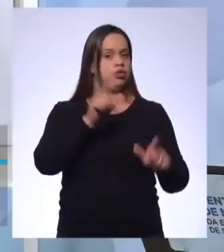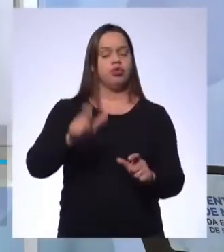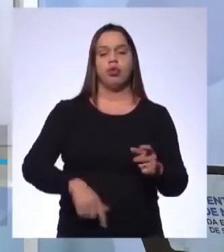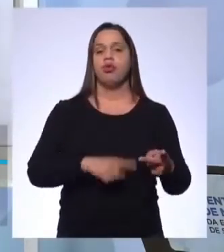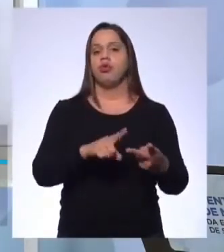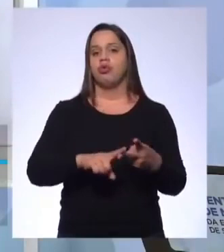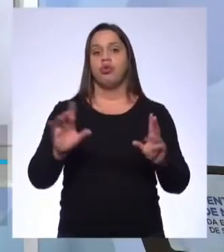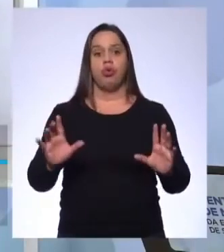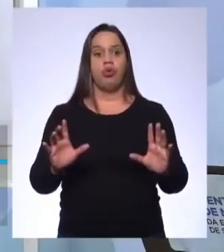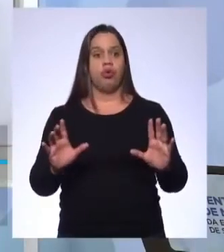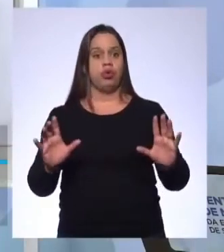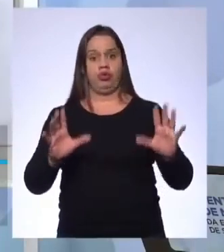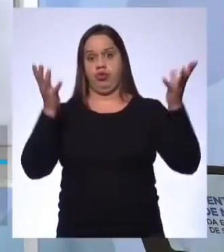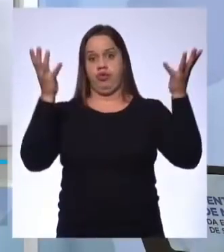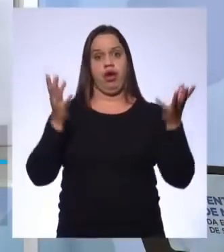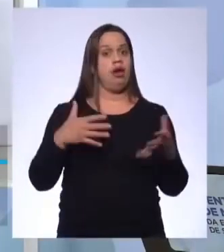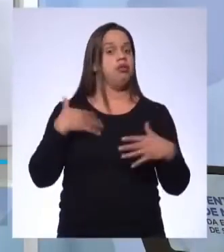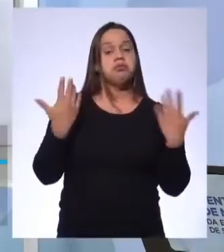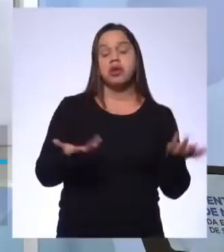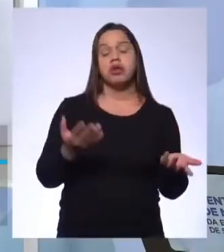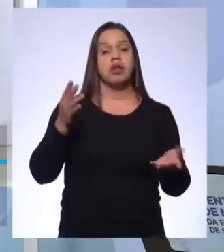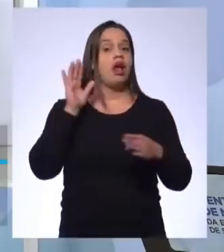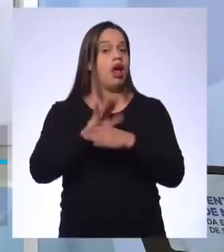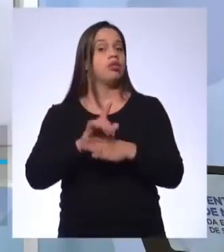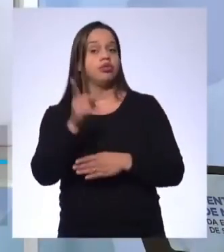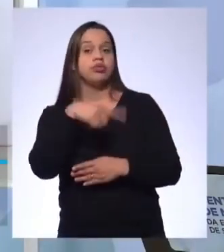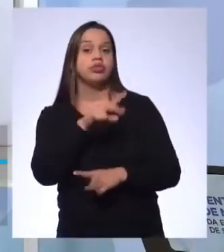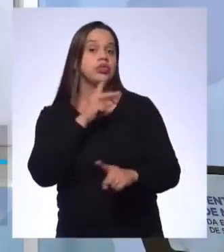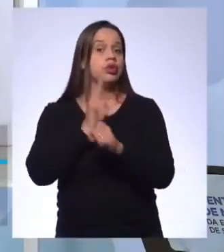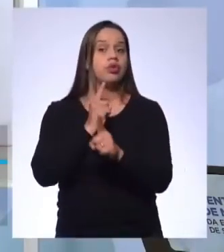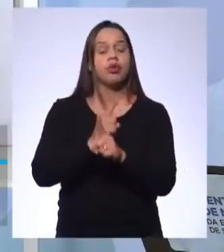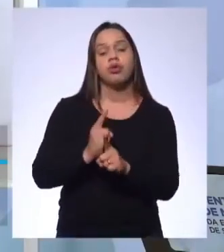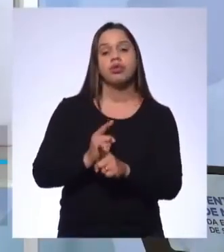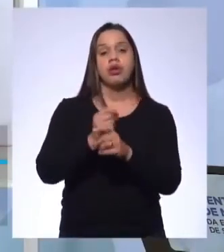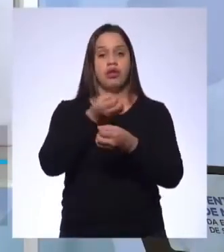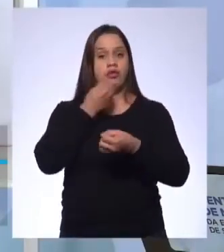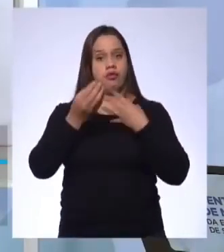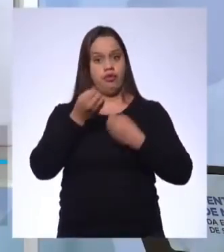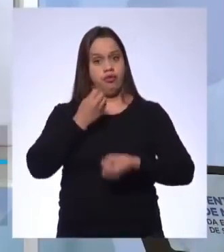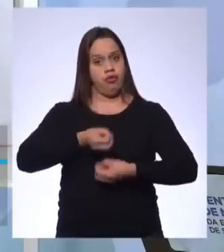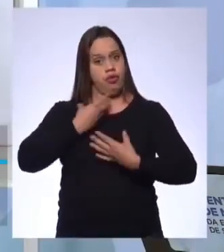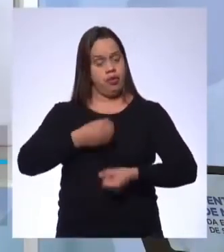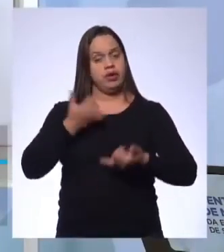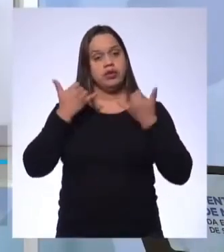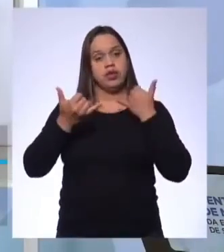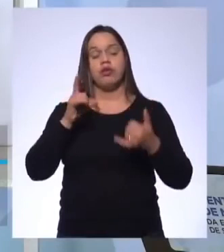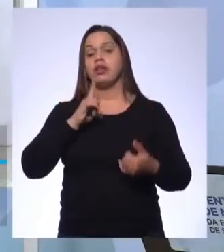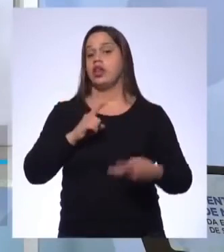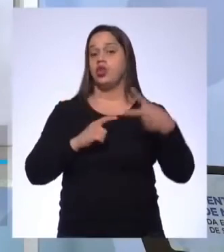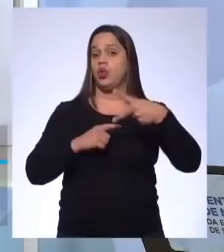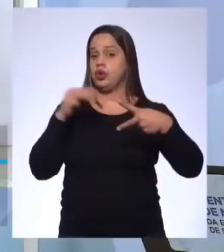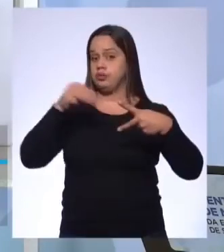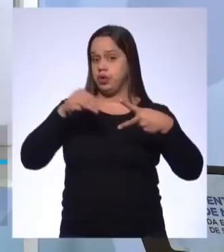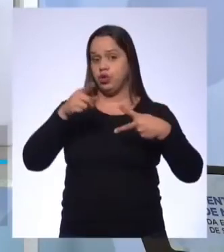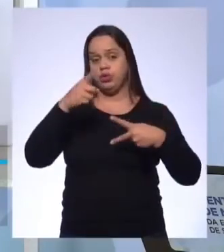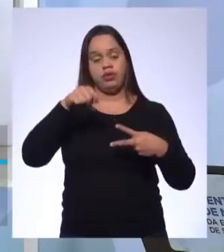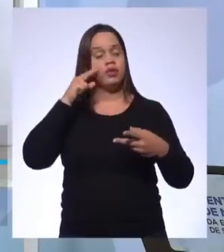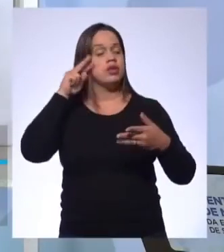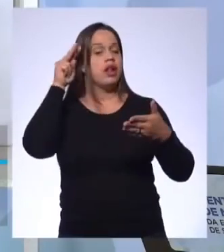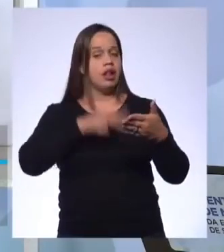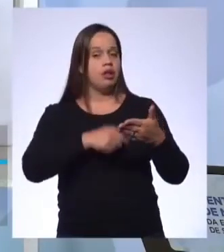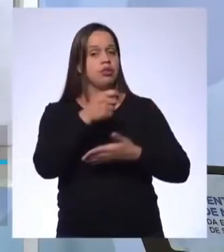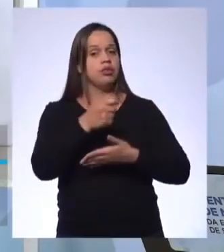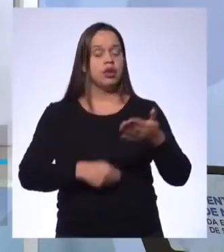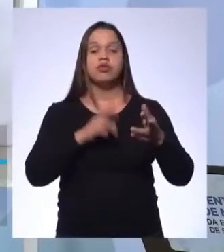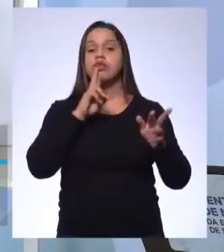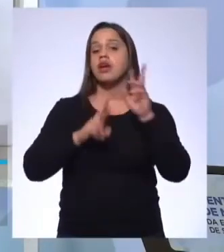de eventos, né? Então, isso ajuda você a localizar a informação. Então, você vai ter 2 minutinhos aí para você ir lá no texto e